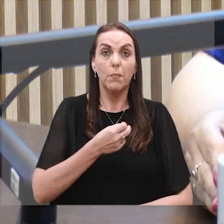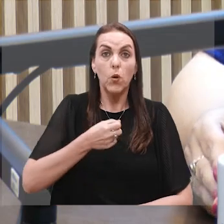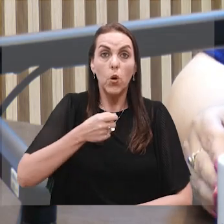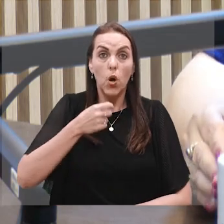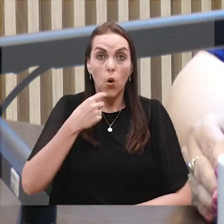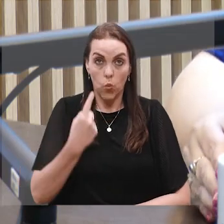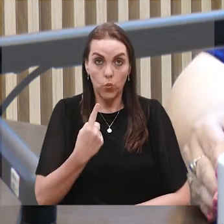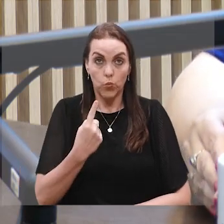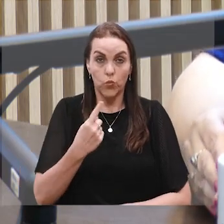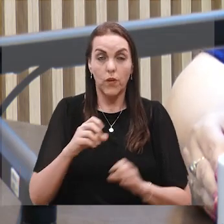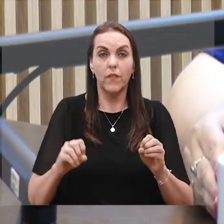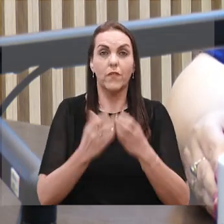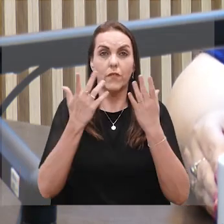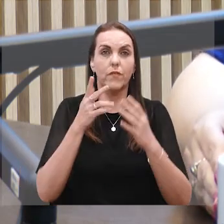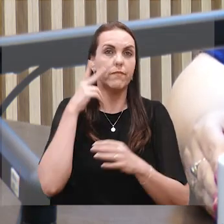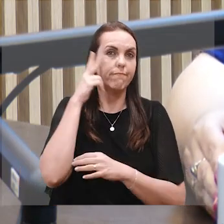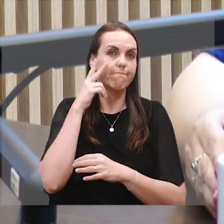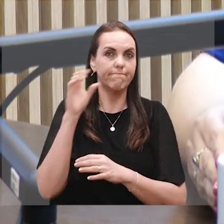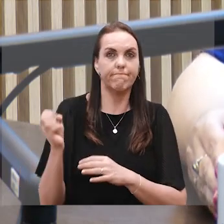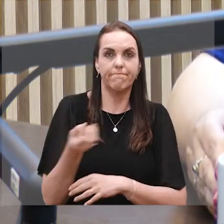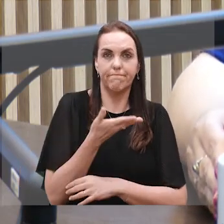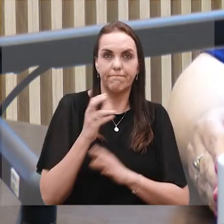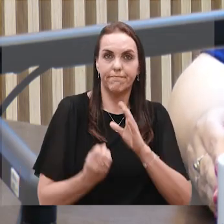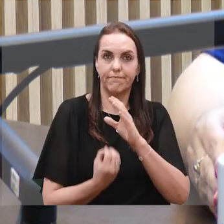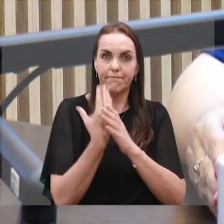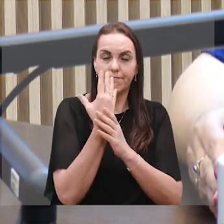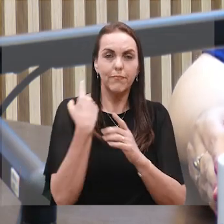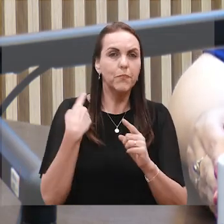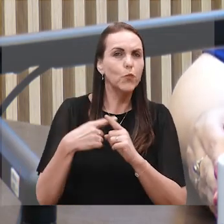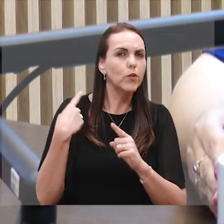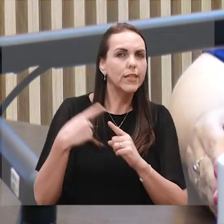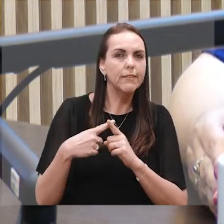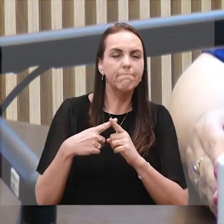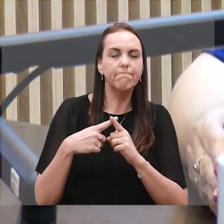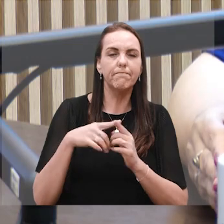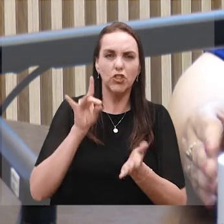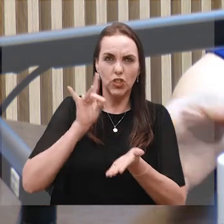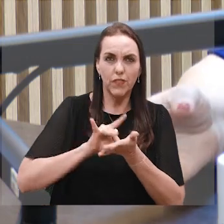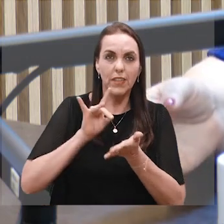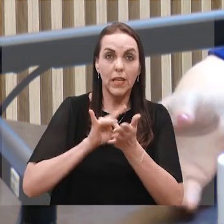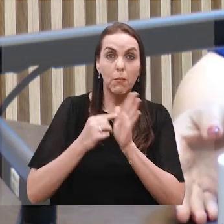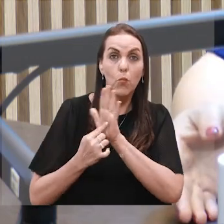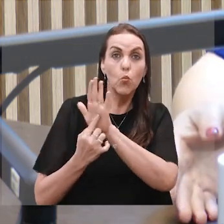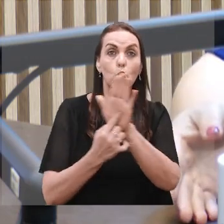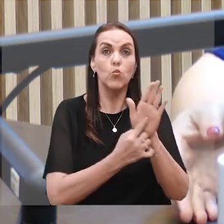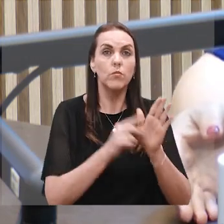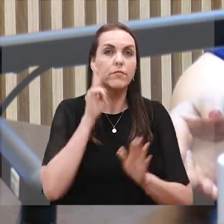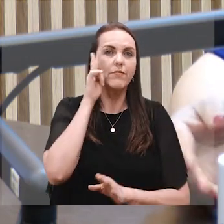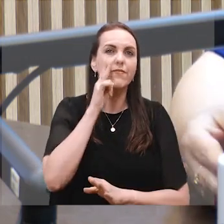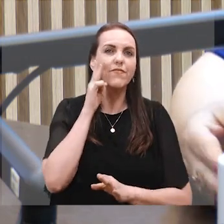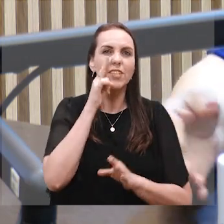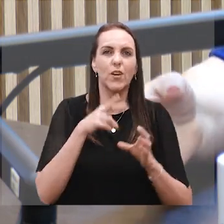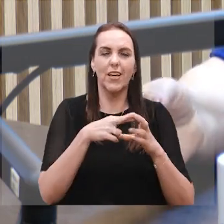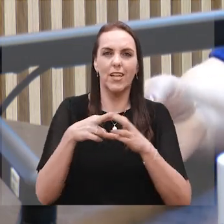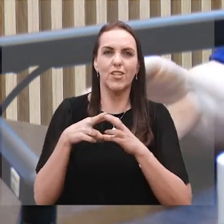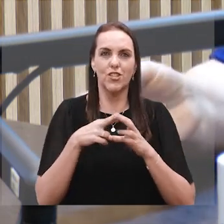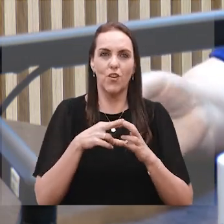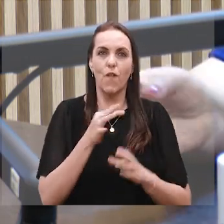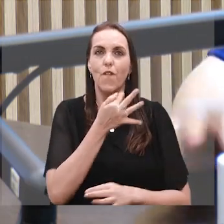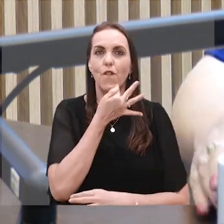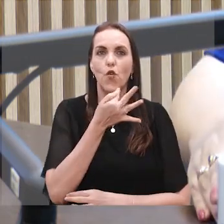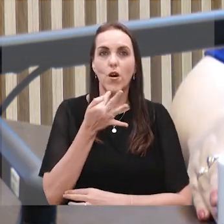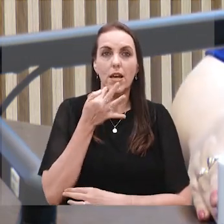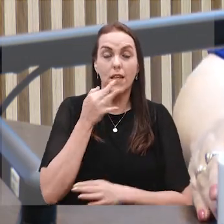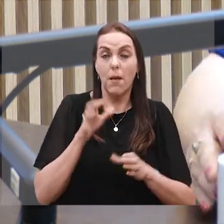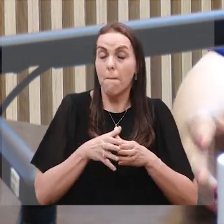quando a Festa do Vinho Novo foi criada, ela foi criada justamente para mostrar o vinho da nossa região. Forqueta, a maior